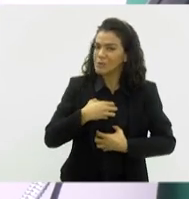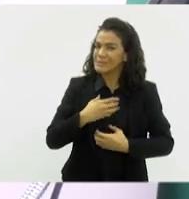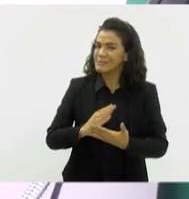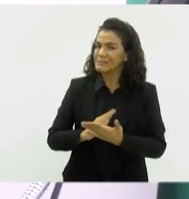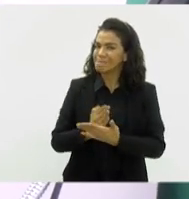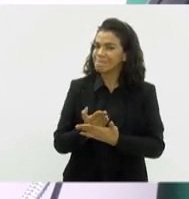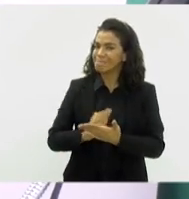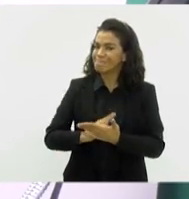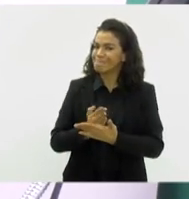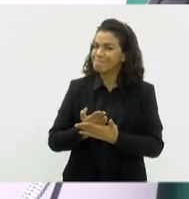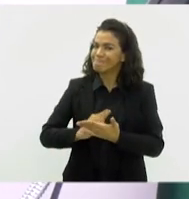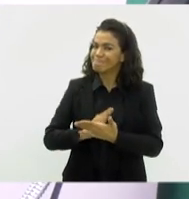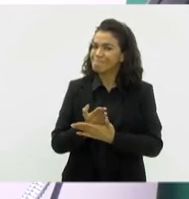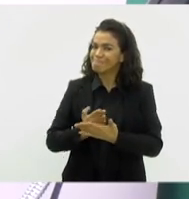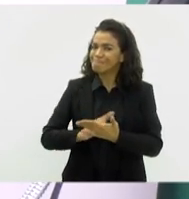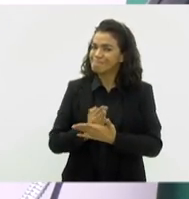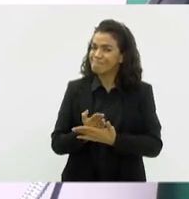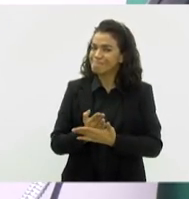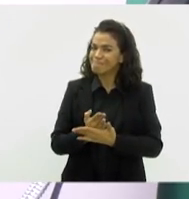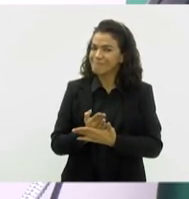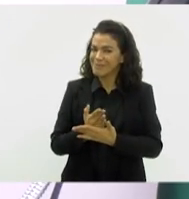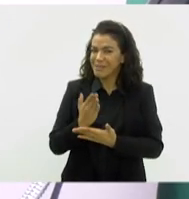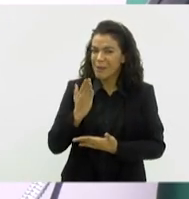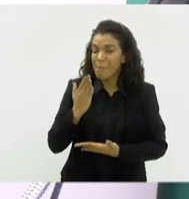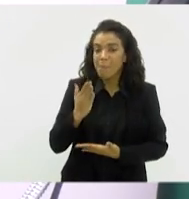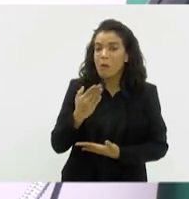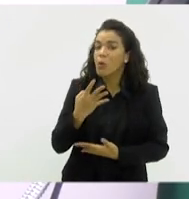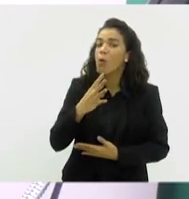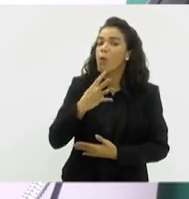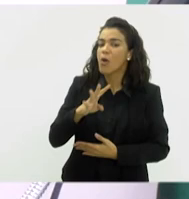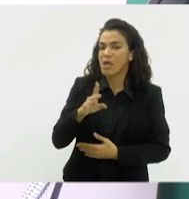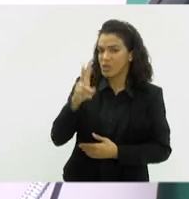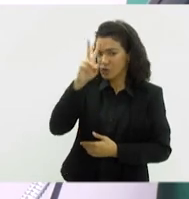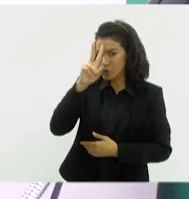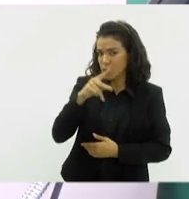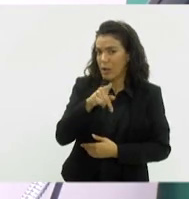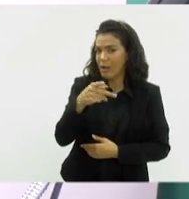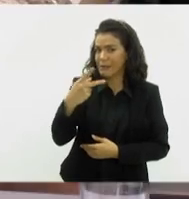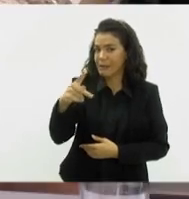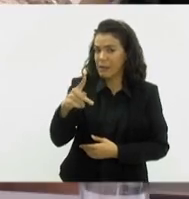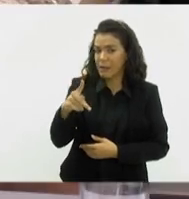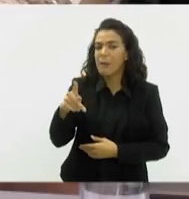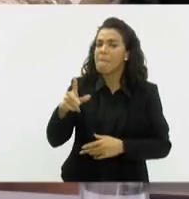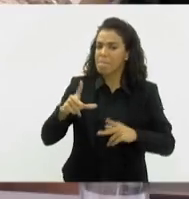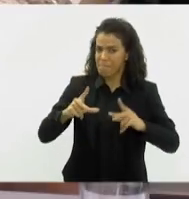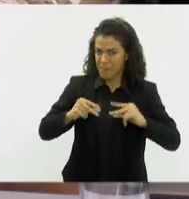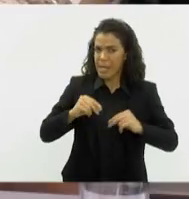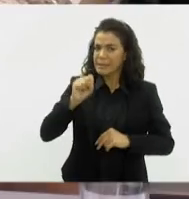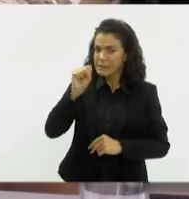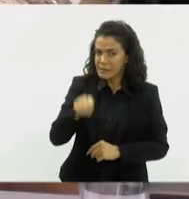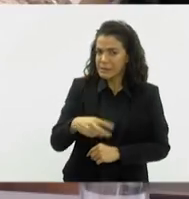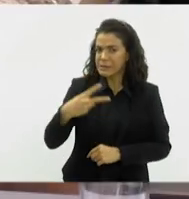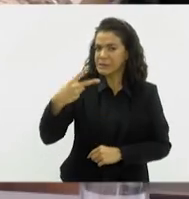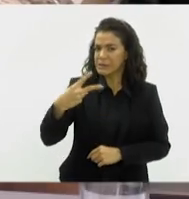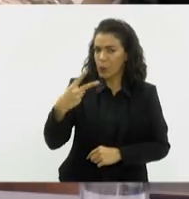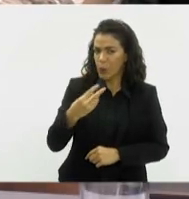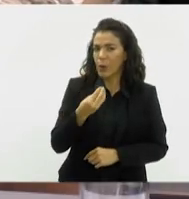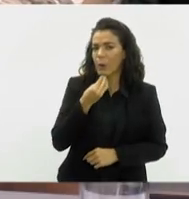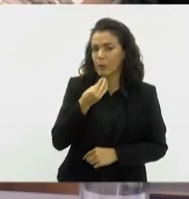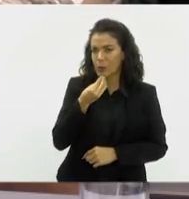nele, pelo que chegou até a mim. Mas não conheço a história dele. Eu acho que todo mundo merece uma segunda chance.